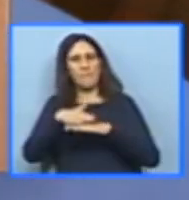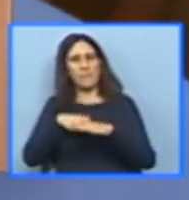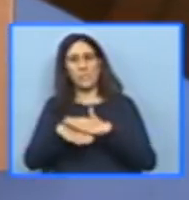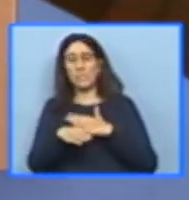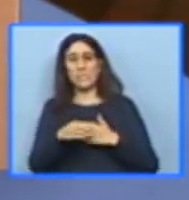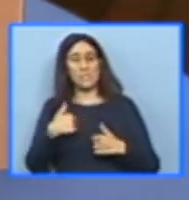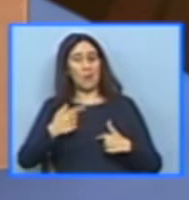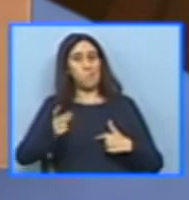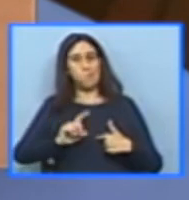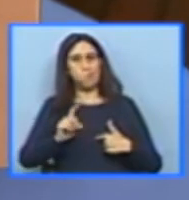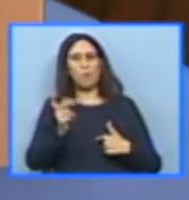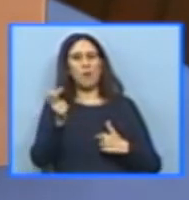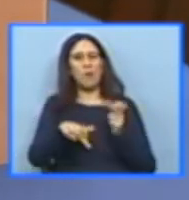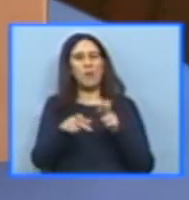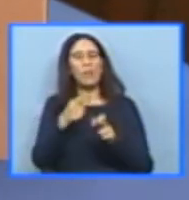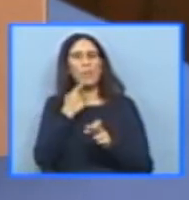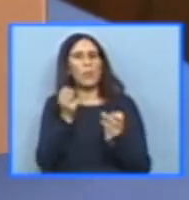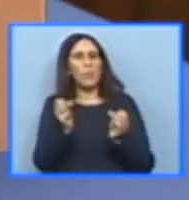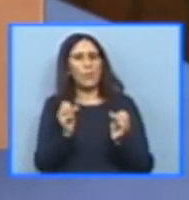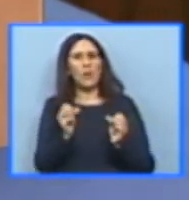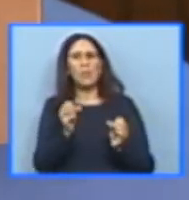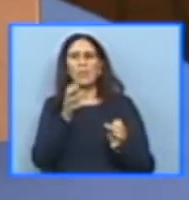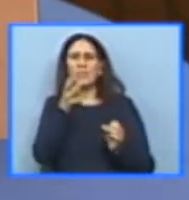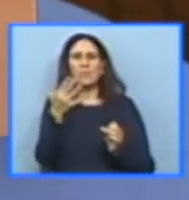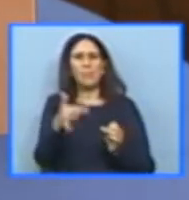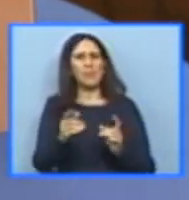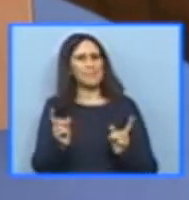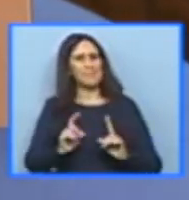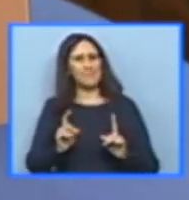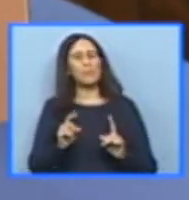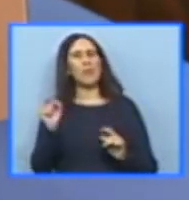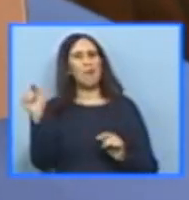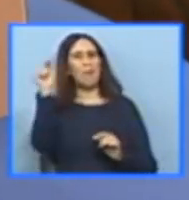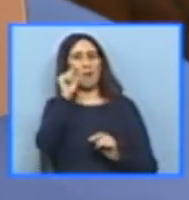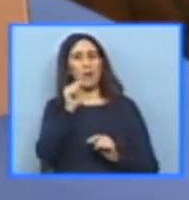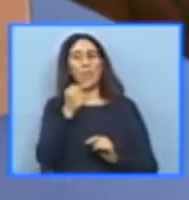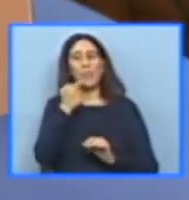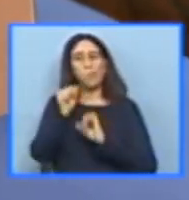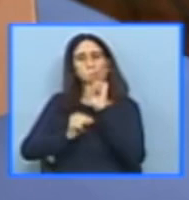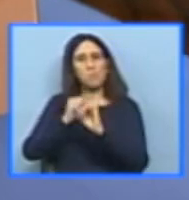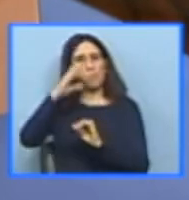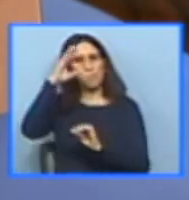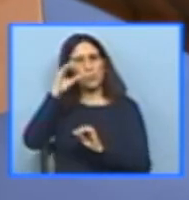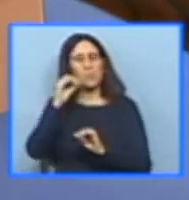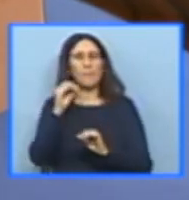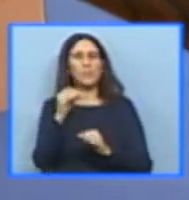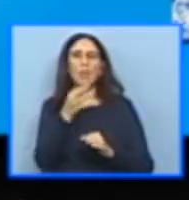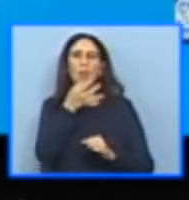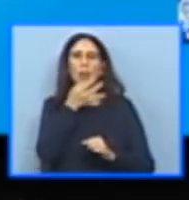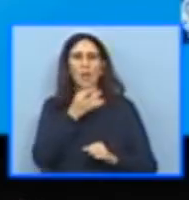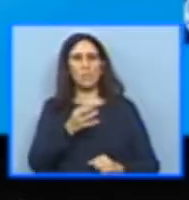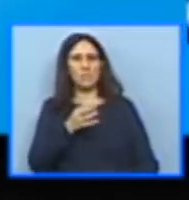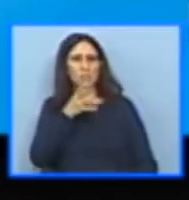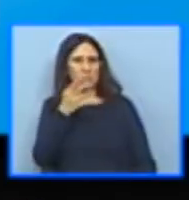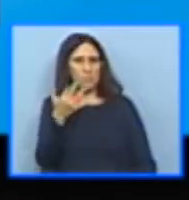não soubermos sobre o fenómeno, pelo menos não digamos mal. Porque há muita gente que nada sabe sobre isto, mas pronuncia-se,